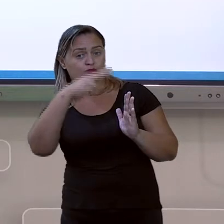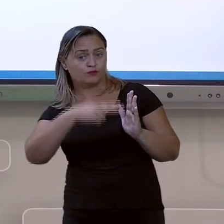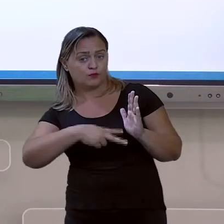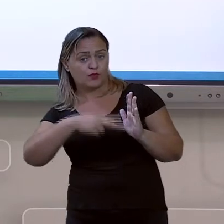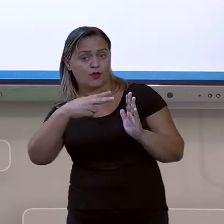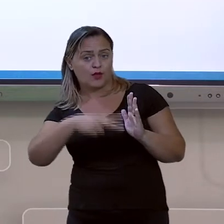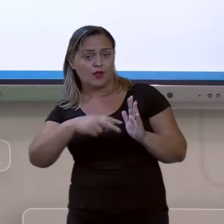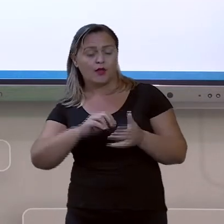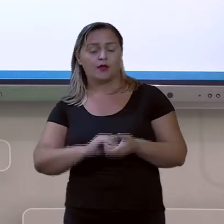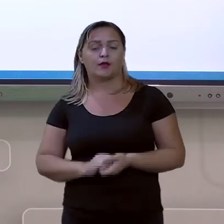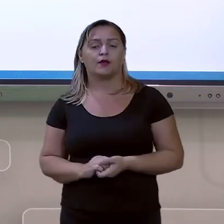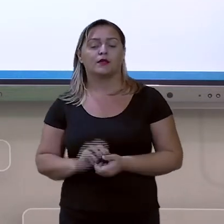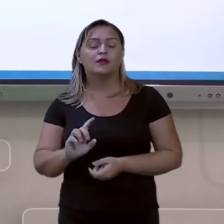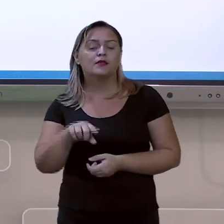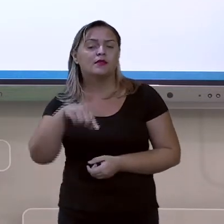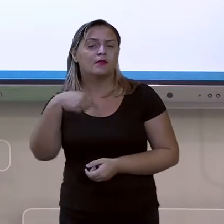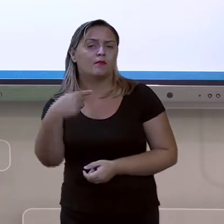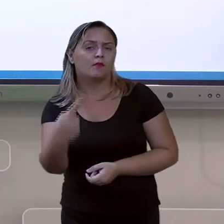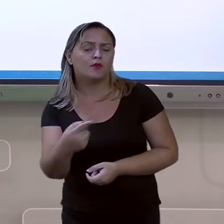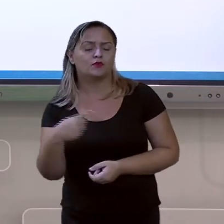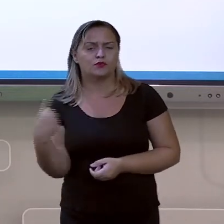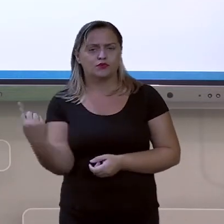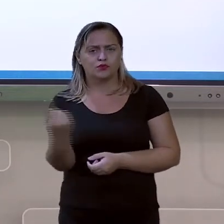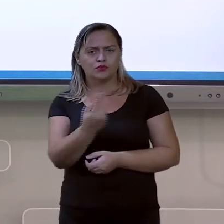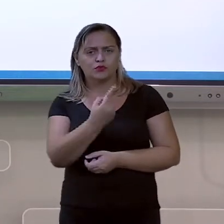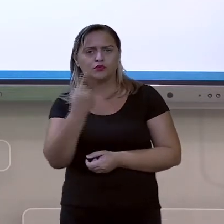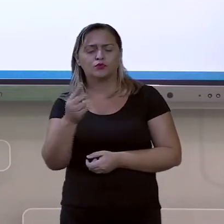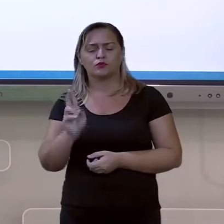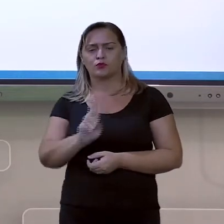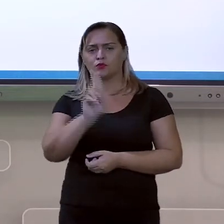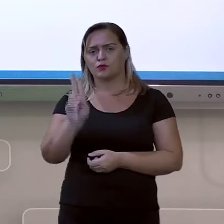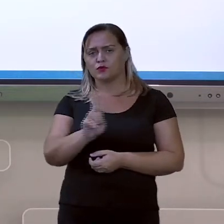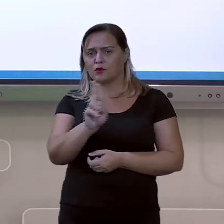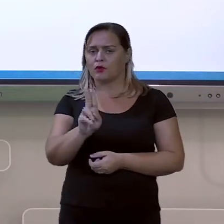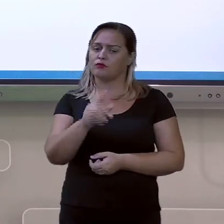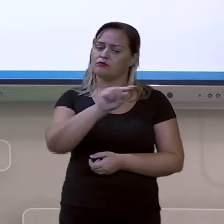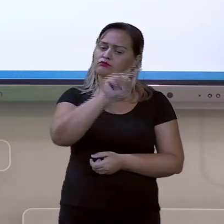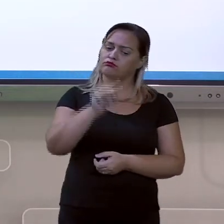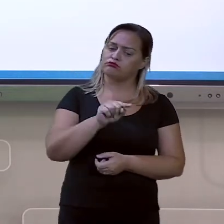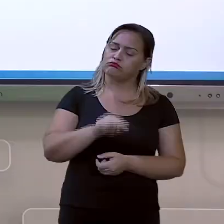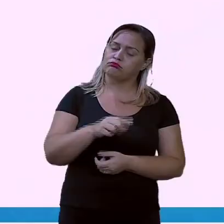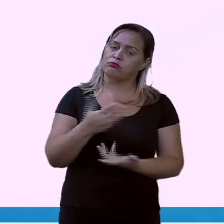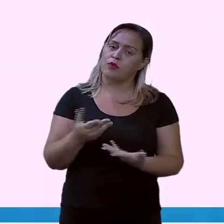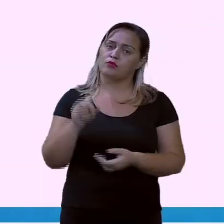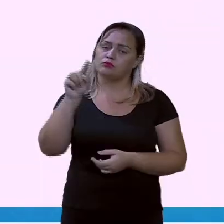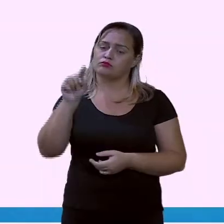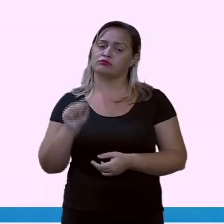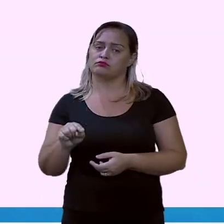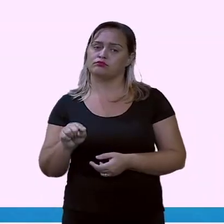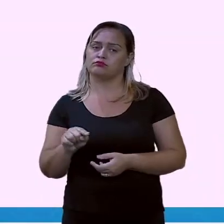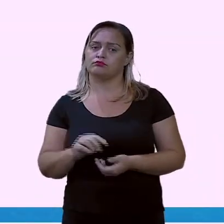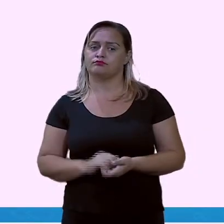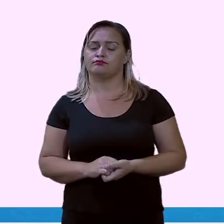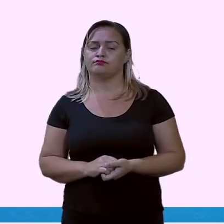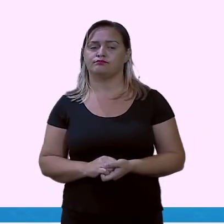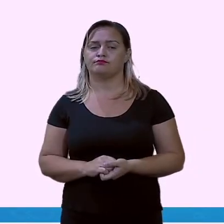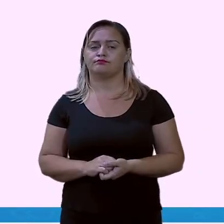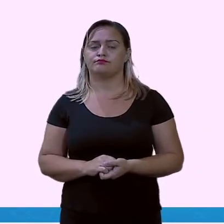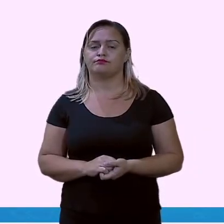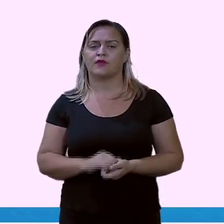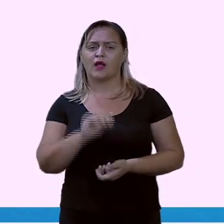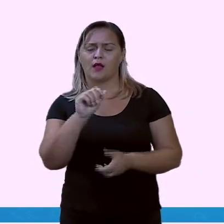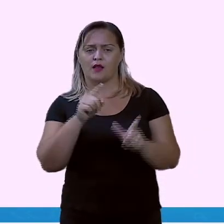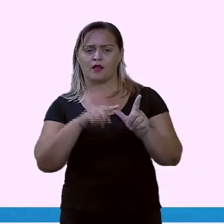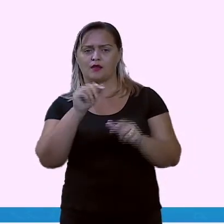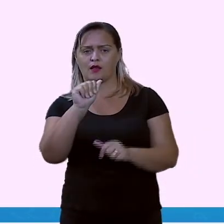as frases e posteriormente nós vamos estar pontuando essas frases. A.